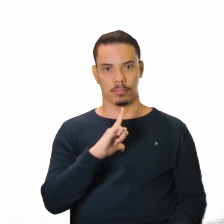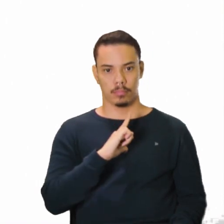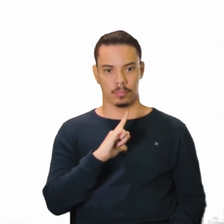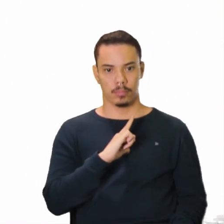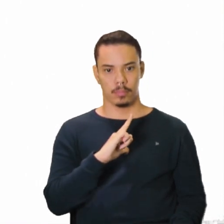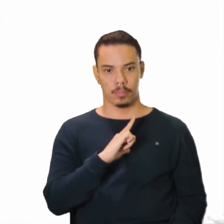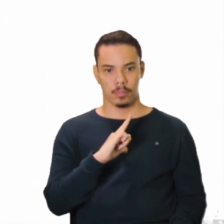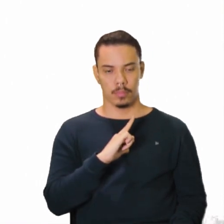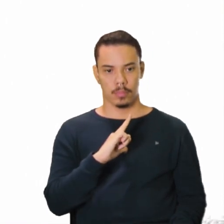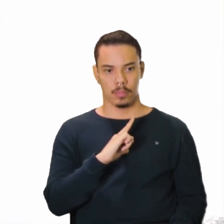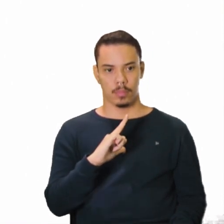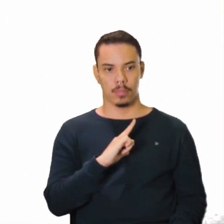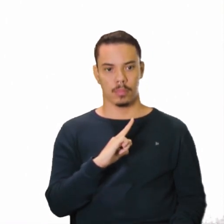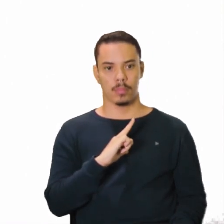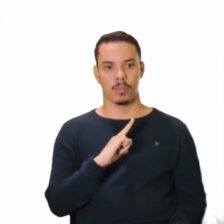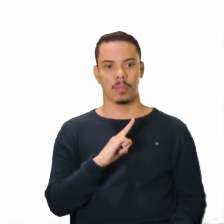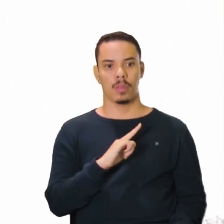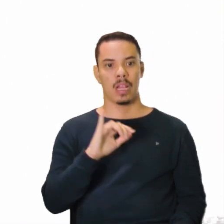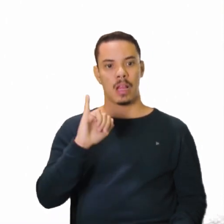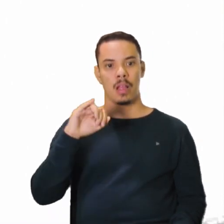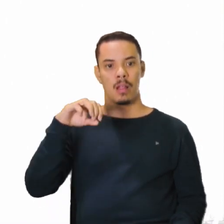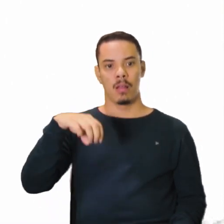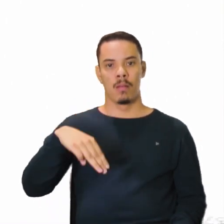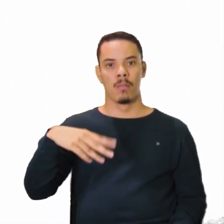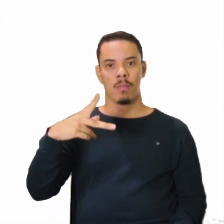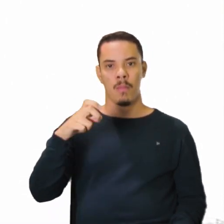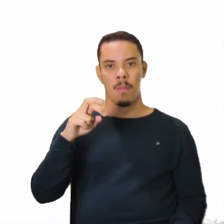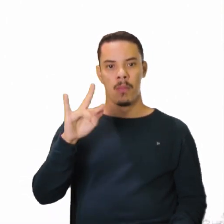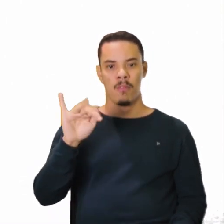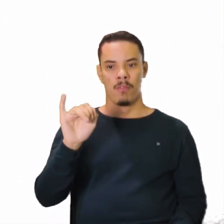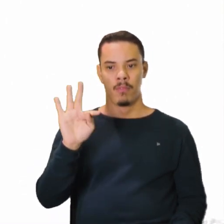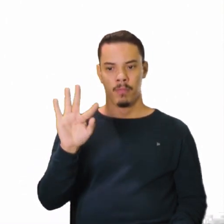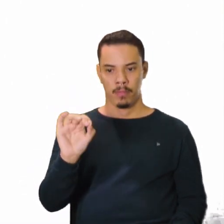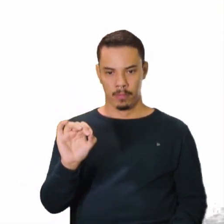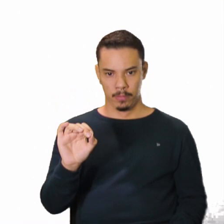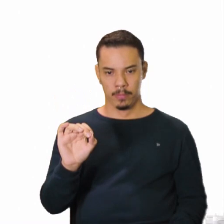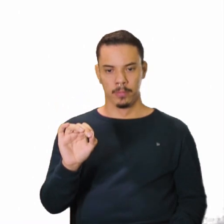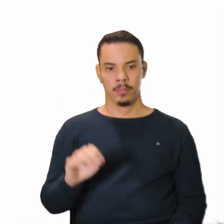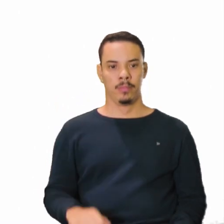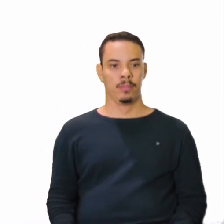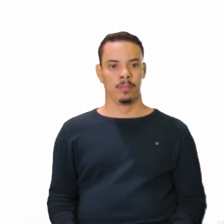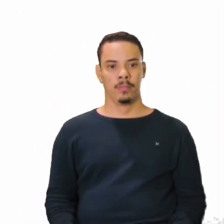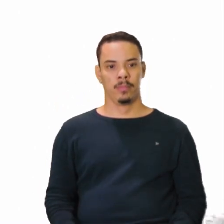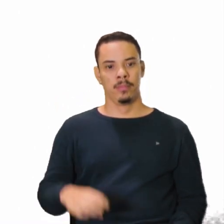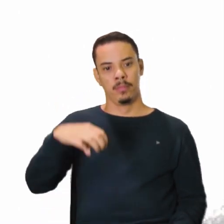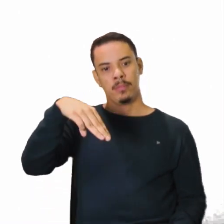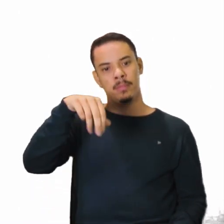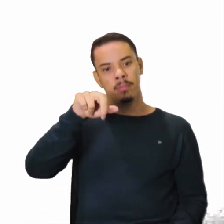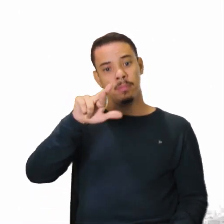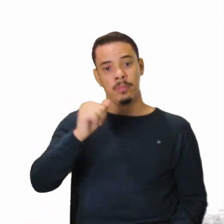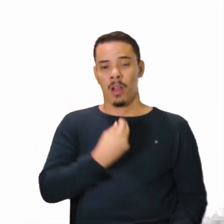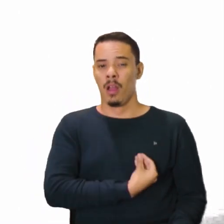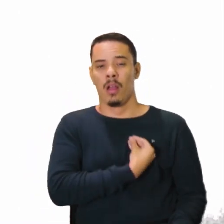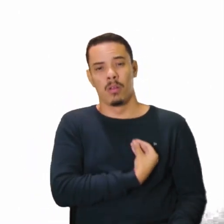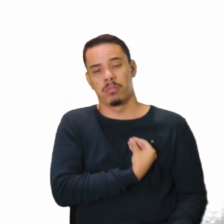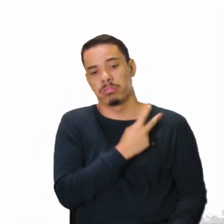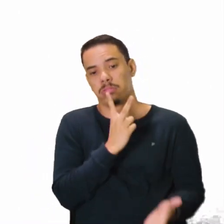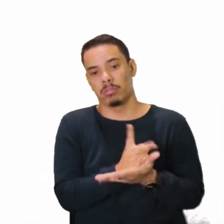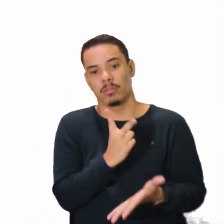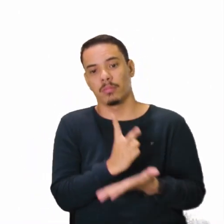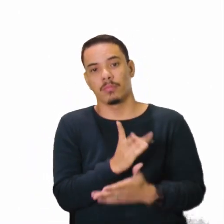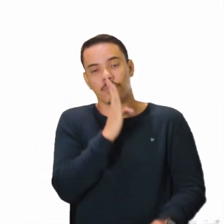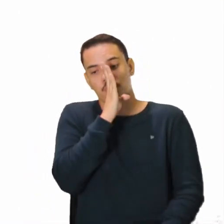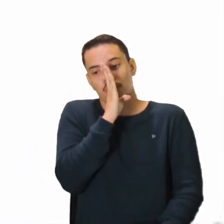Possuía está no pretérito imperfeito. Maria vivia sempre